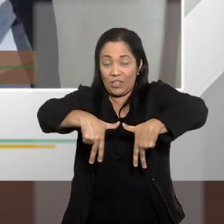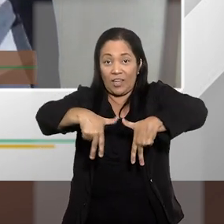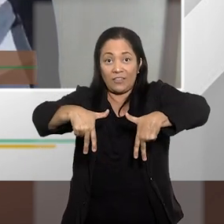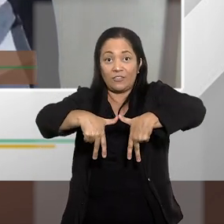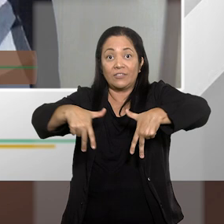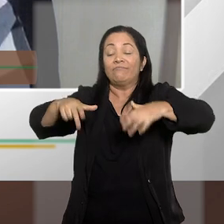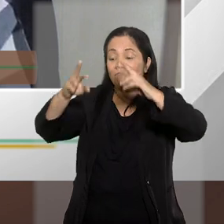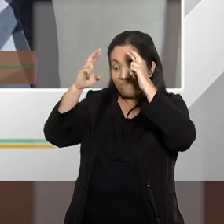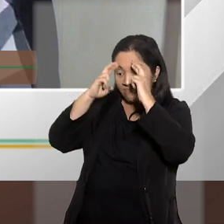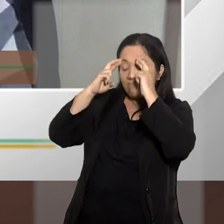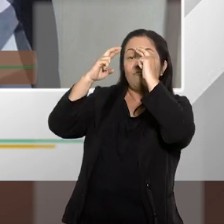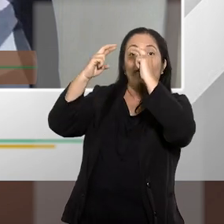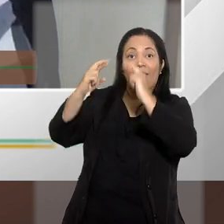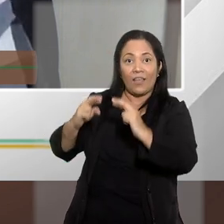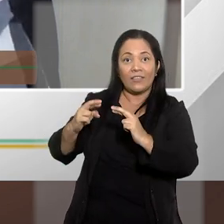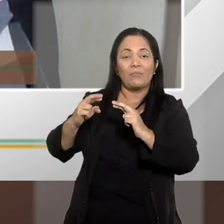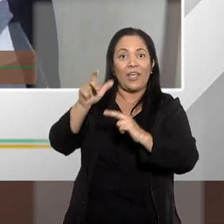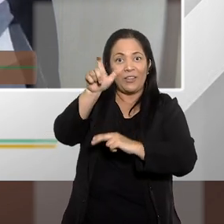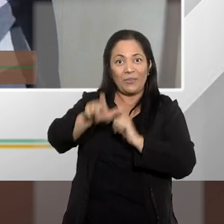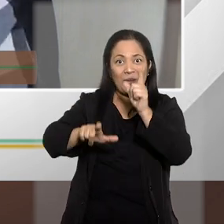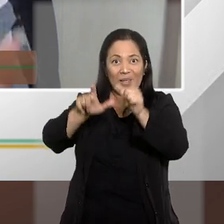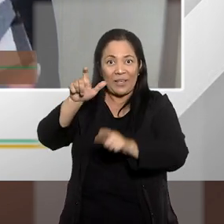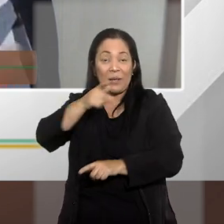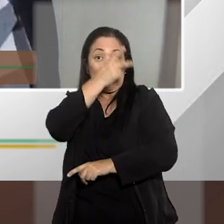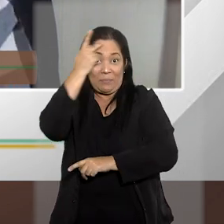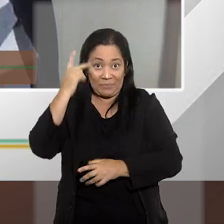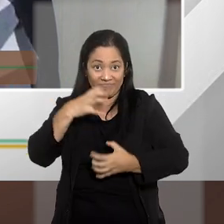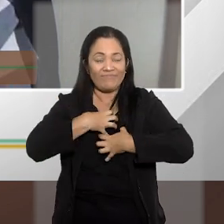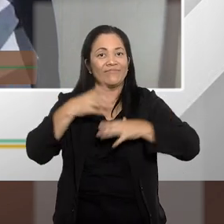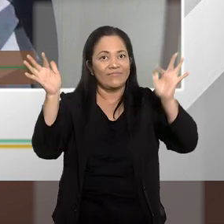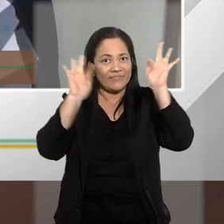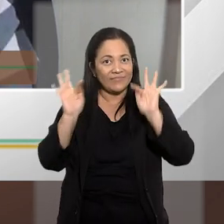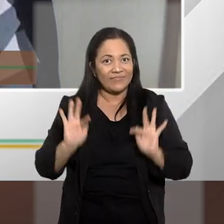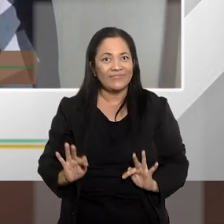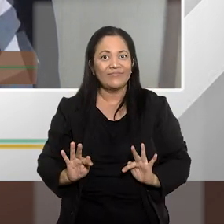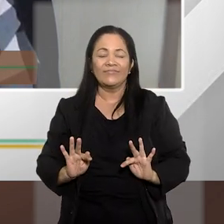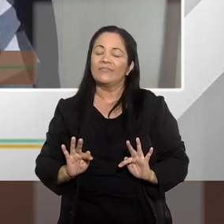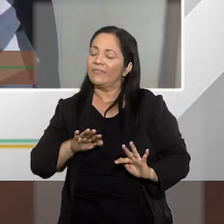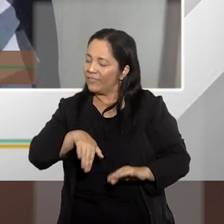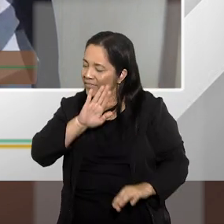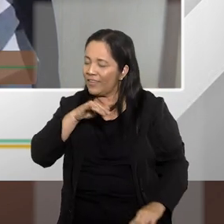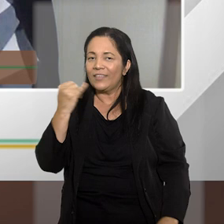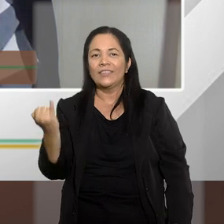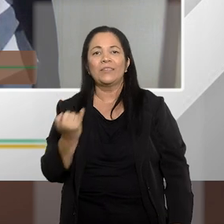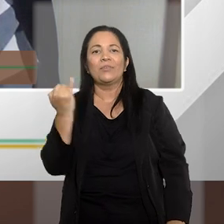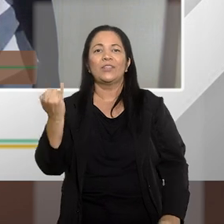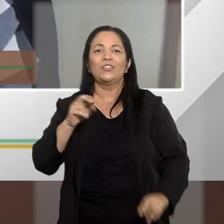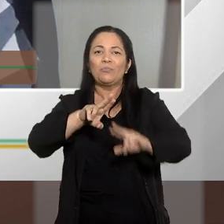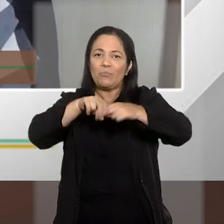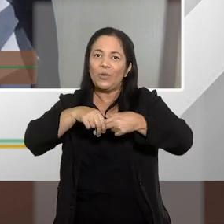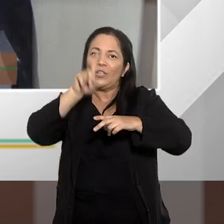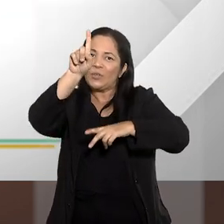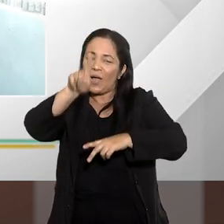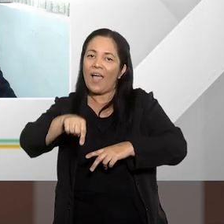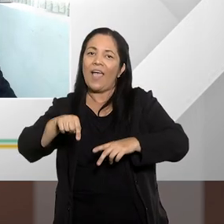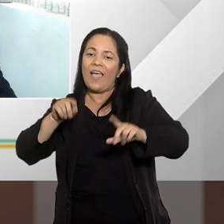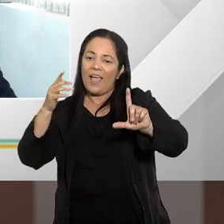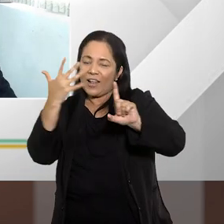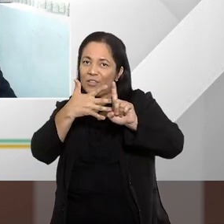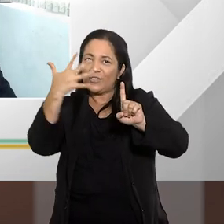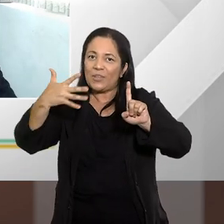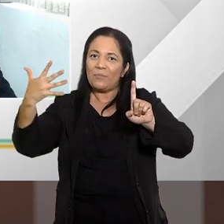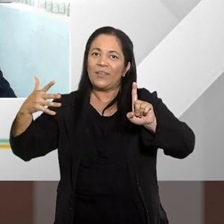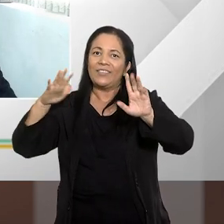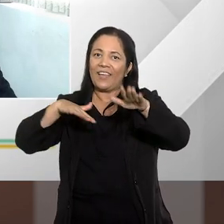e que fizer a pessoa bem, feliz, o que não prejudicar o outro, é muito bem-vindo no movimento LGBTQIA+. Então,